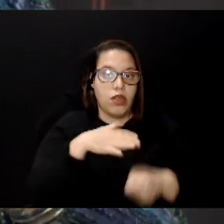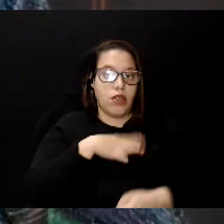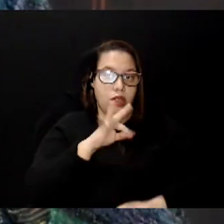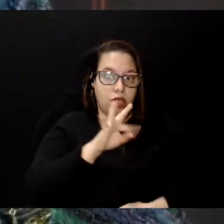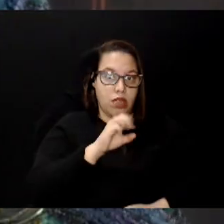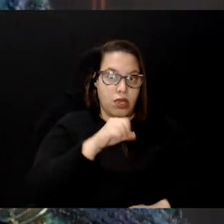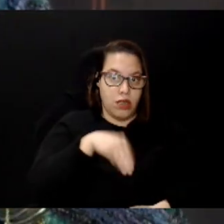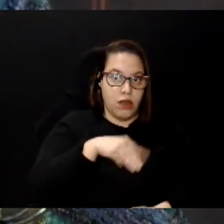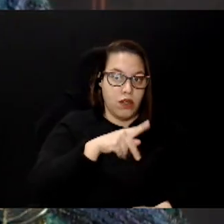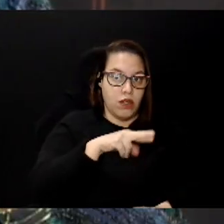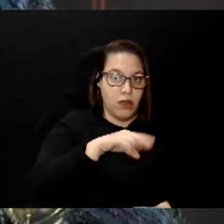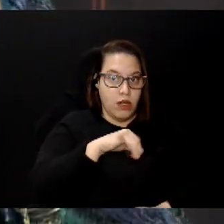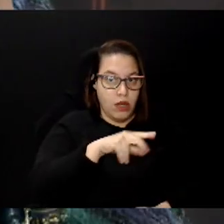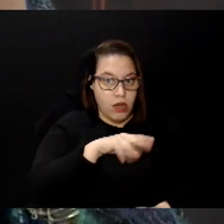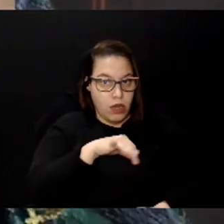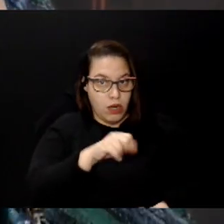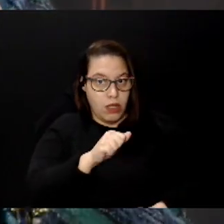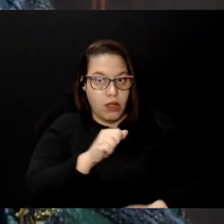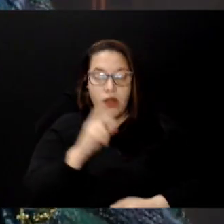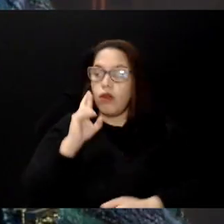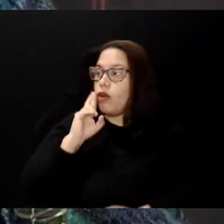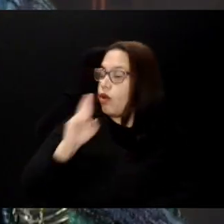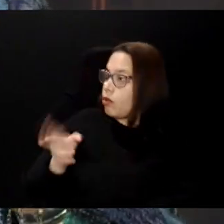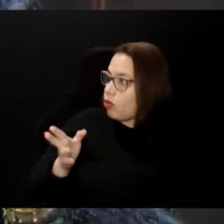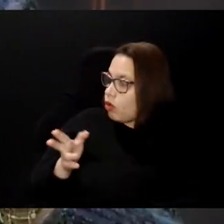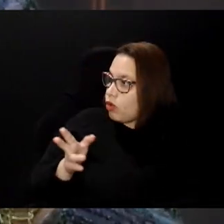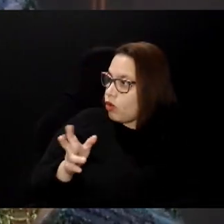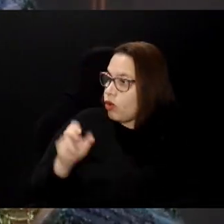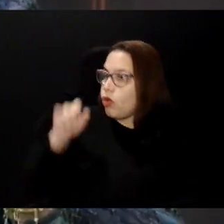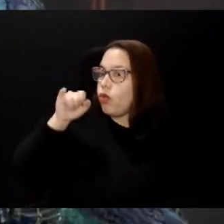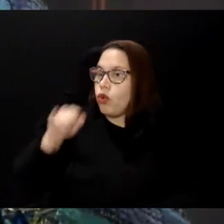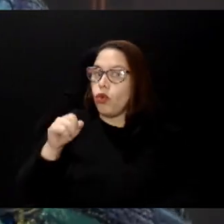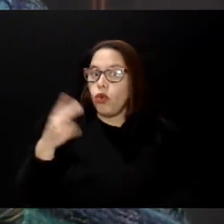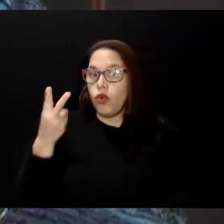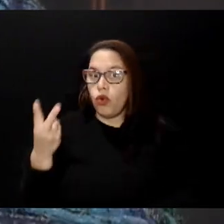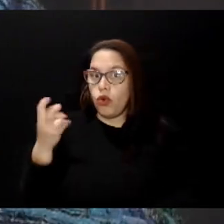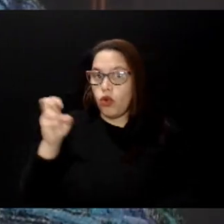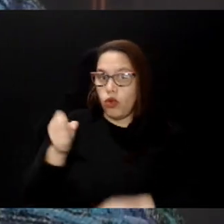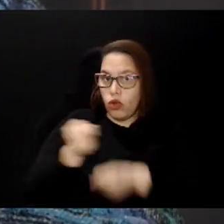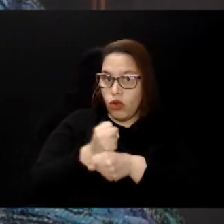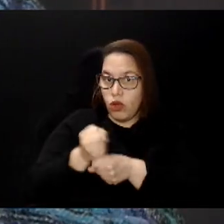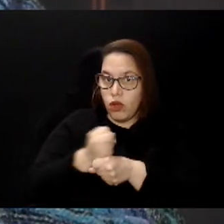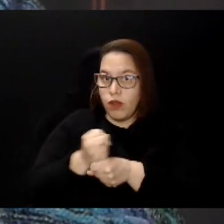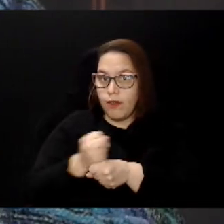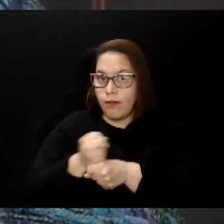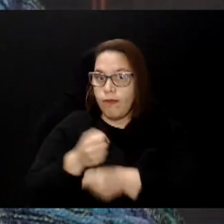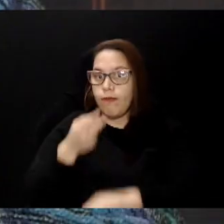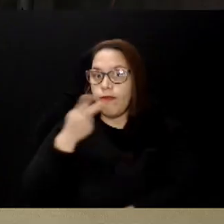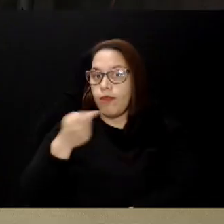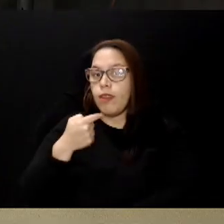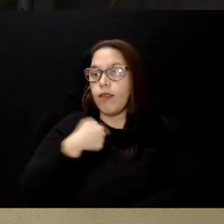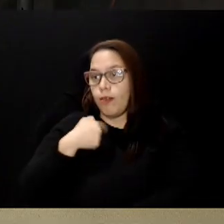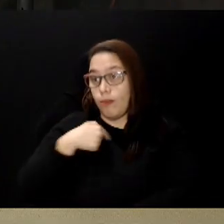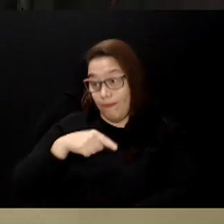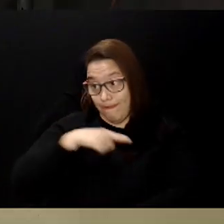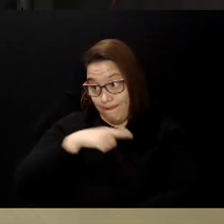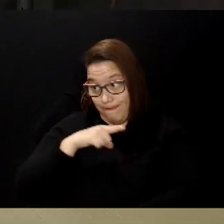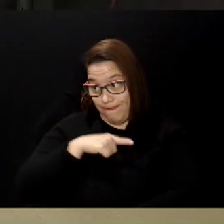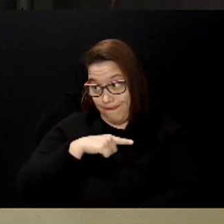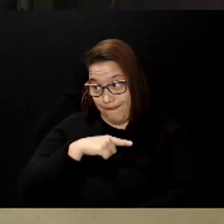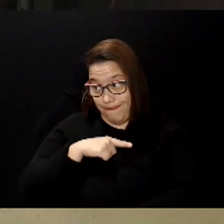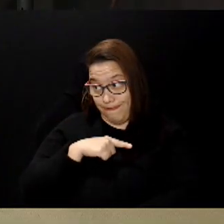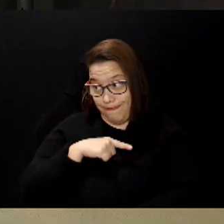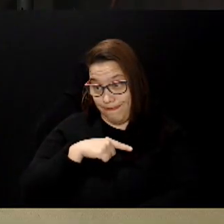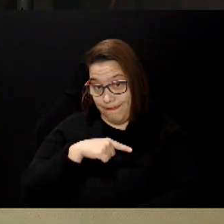E aí ela respondeu para ele, só que os 25 anos de gogó sou eu que tenho. Uau, é isso. Então,